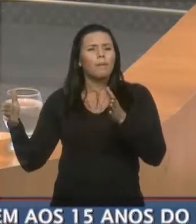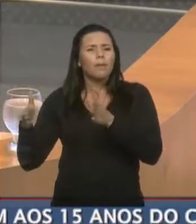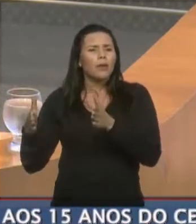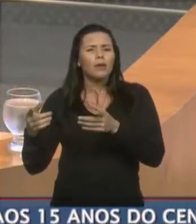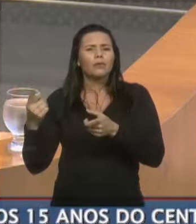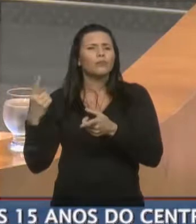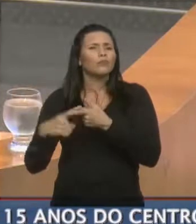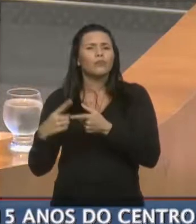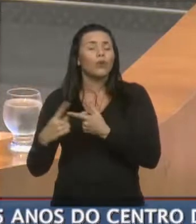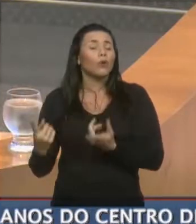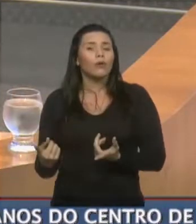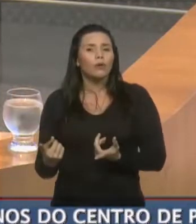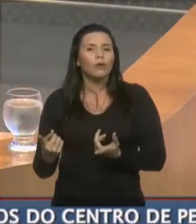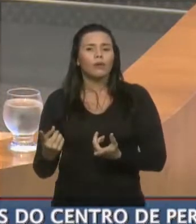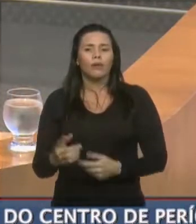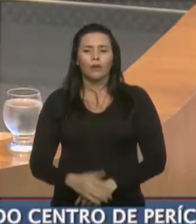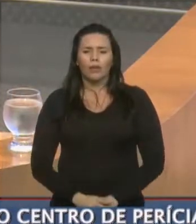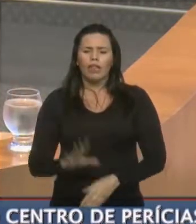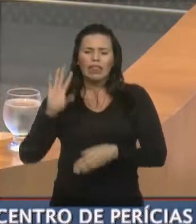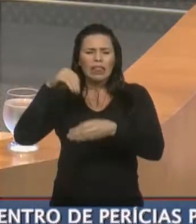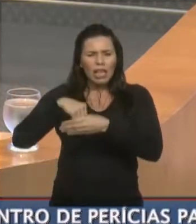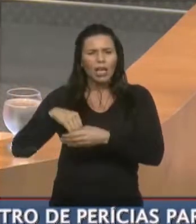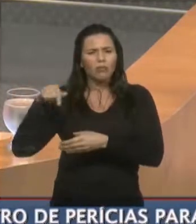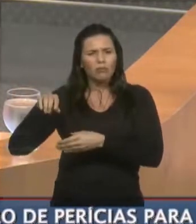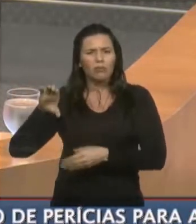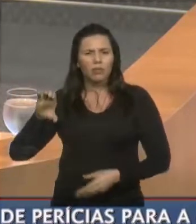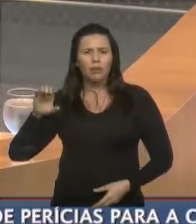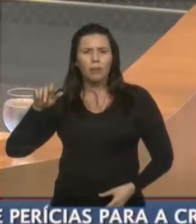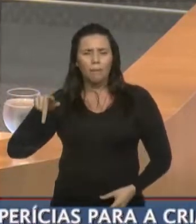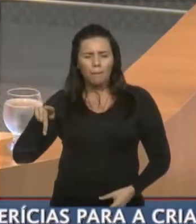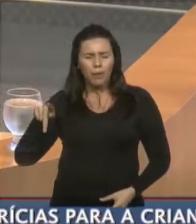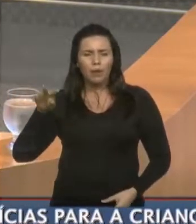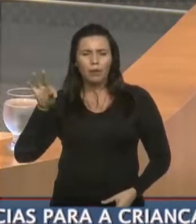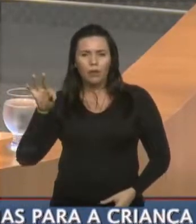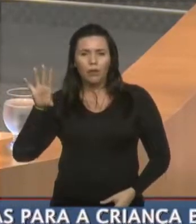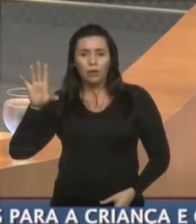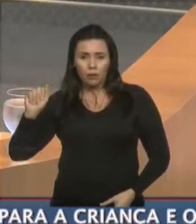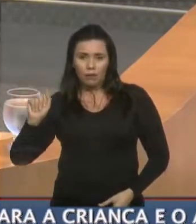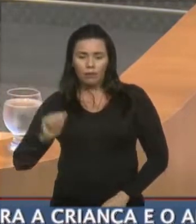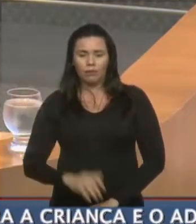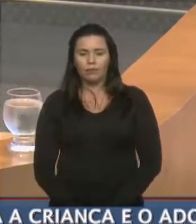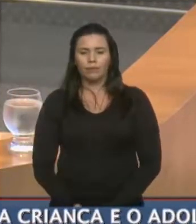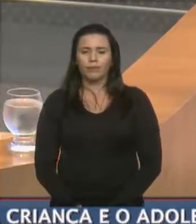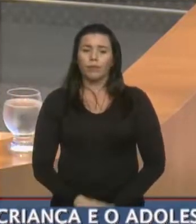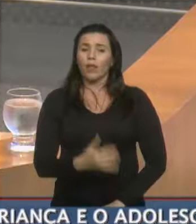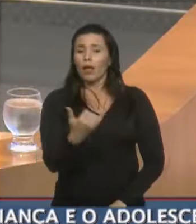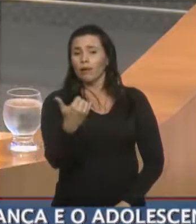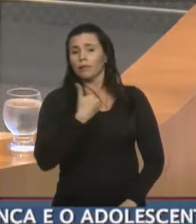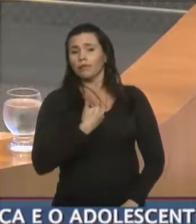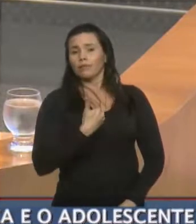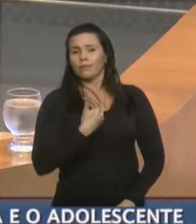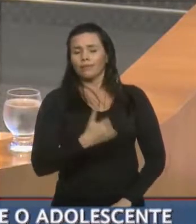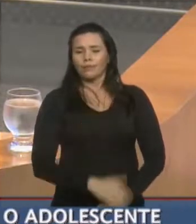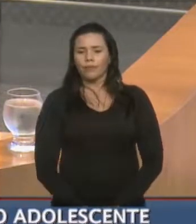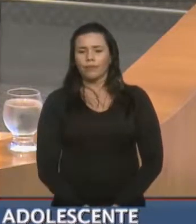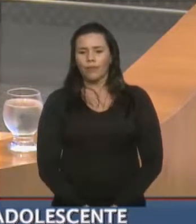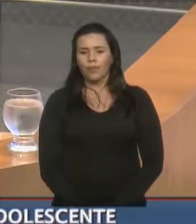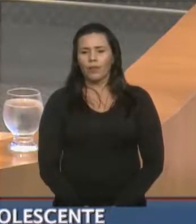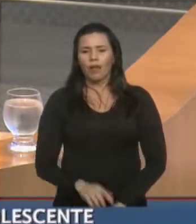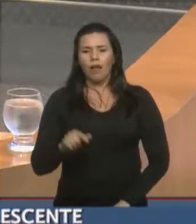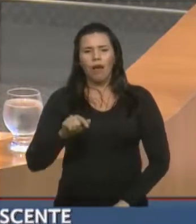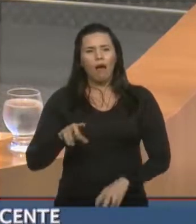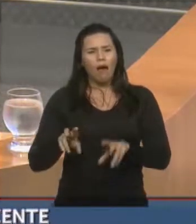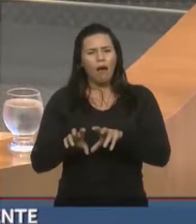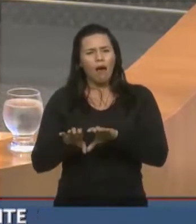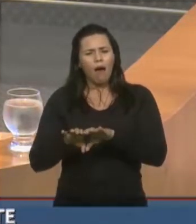que é isso aqui, dentro desse centro? E ele disse, doutor, isso aqui é a cama onde nós atendemos as